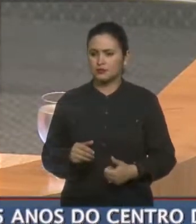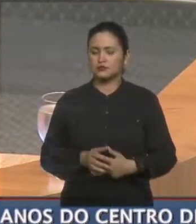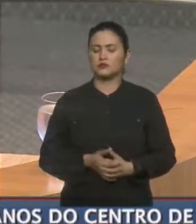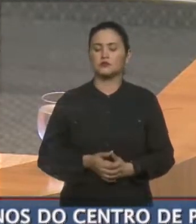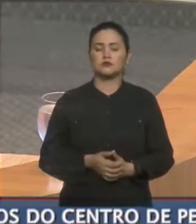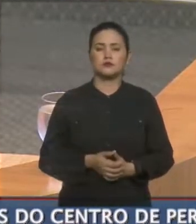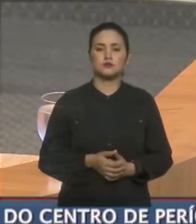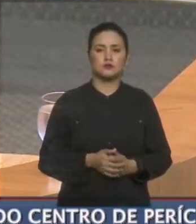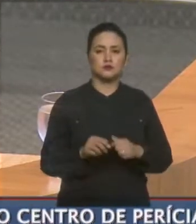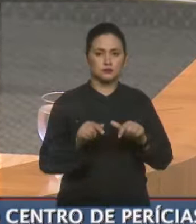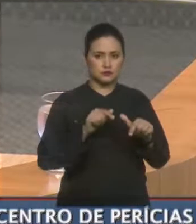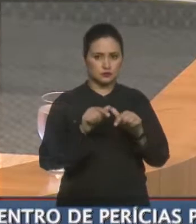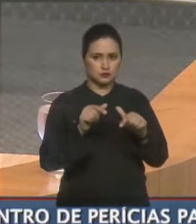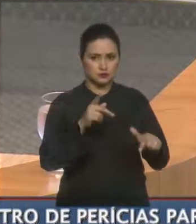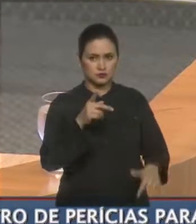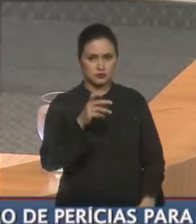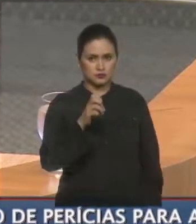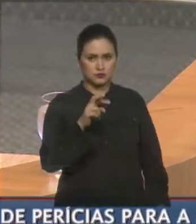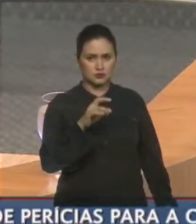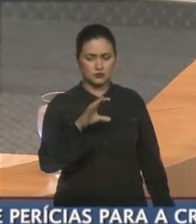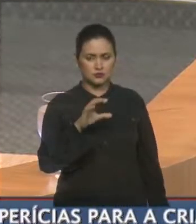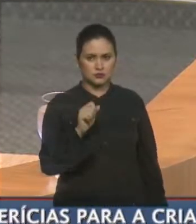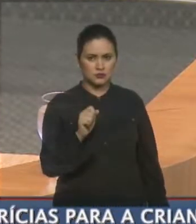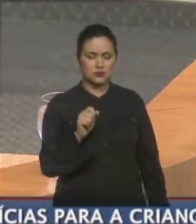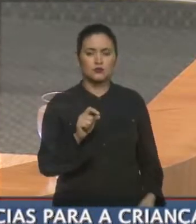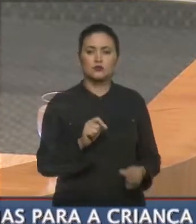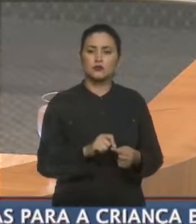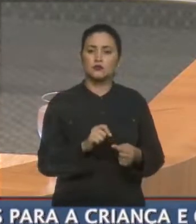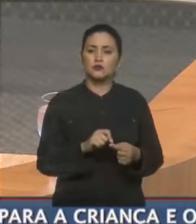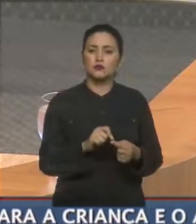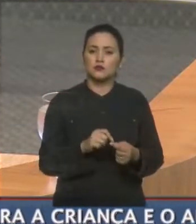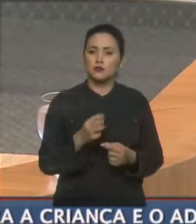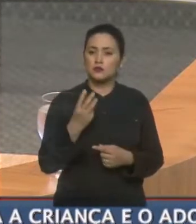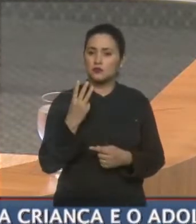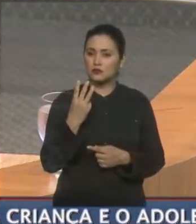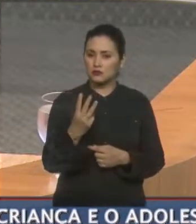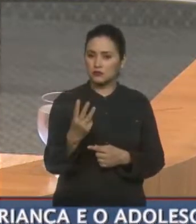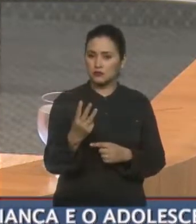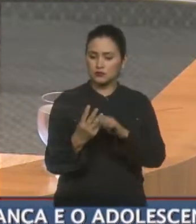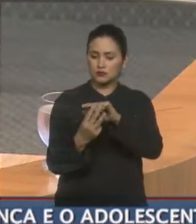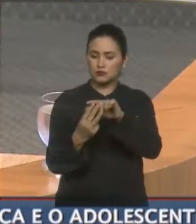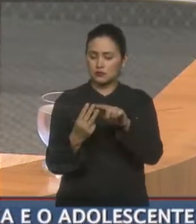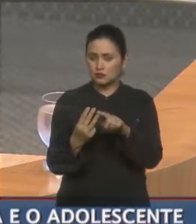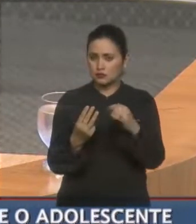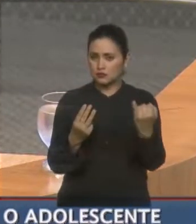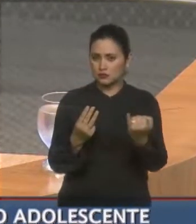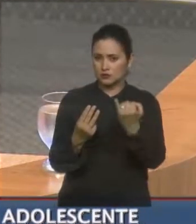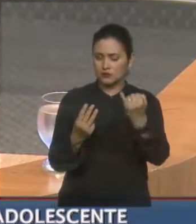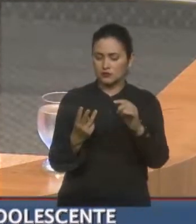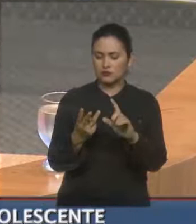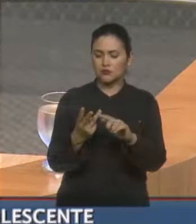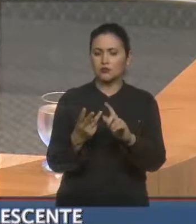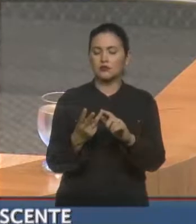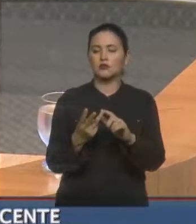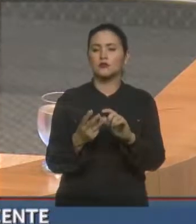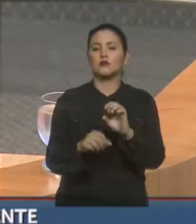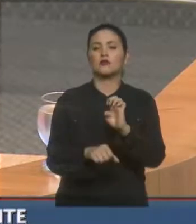perícia vai elucidar três situações importantes. Primeiro, a omissão do Estado.